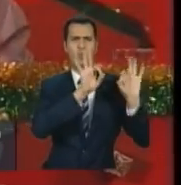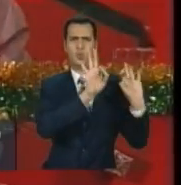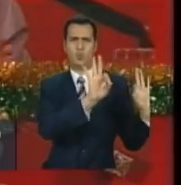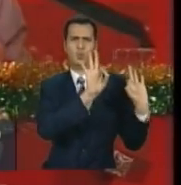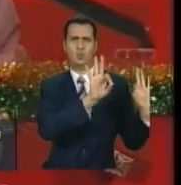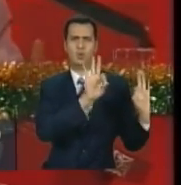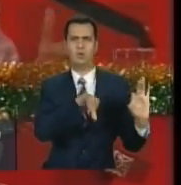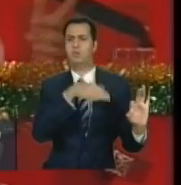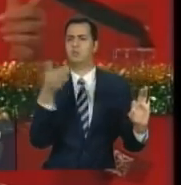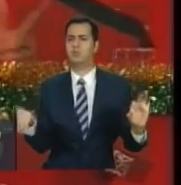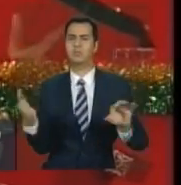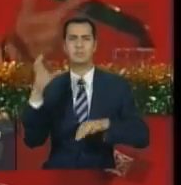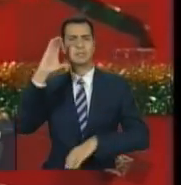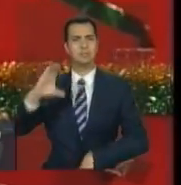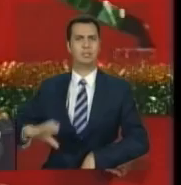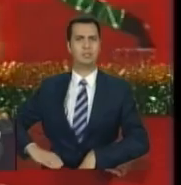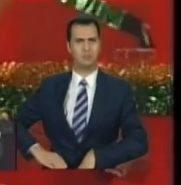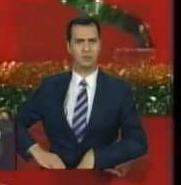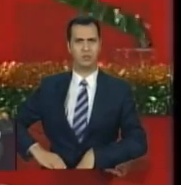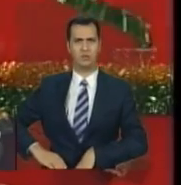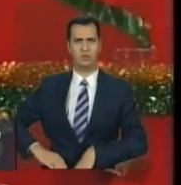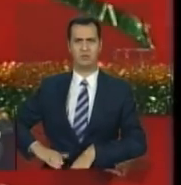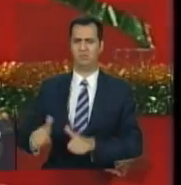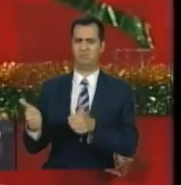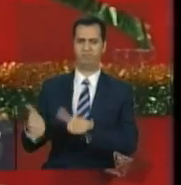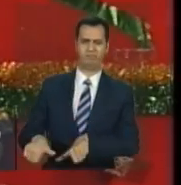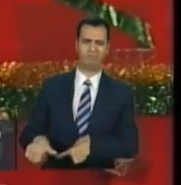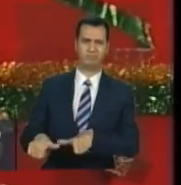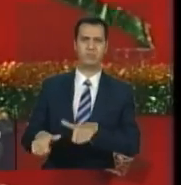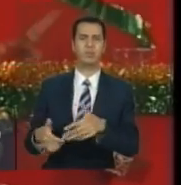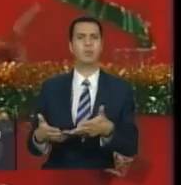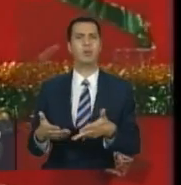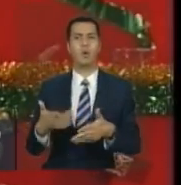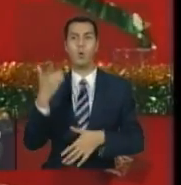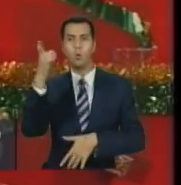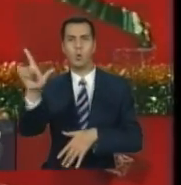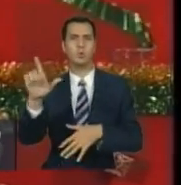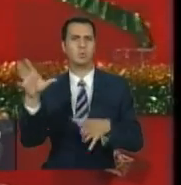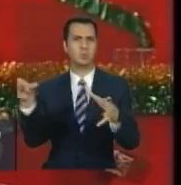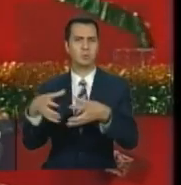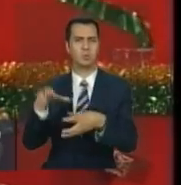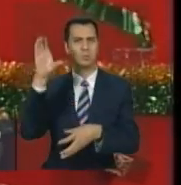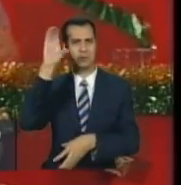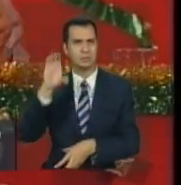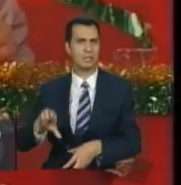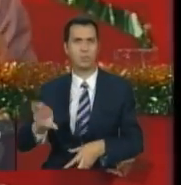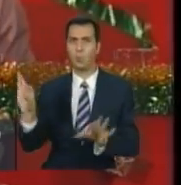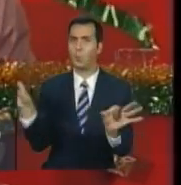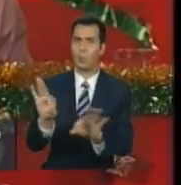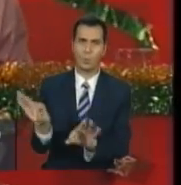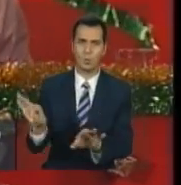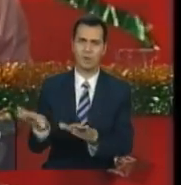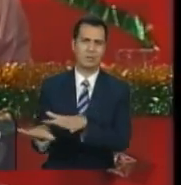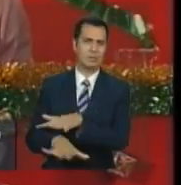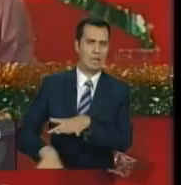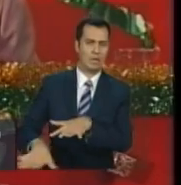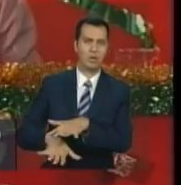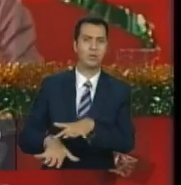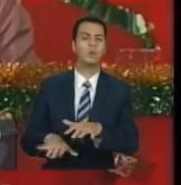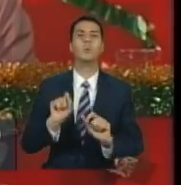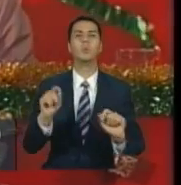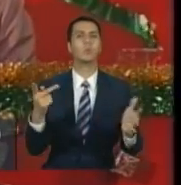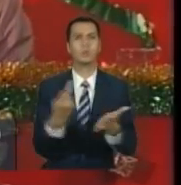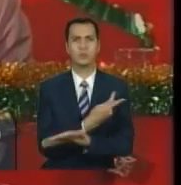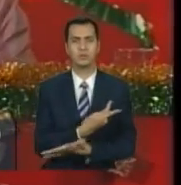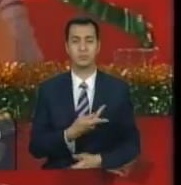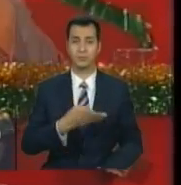de segunda classe, e aqueles que nem cidadãos eram, nós fizemos com o nosso país